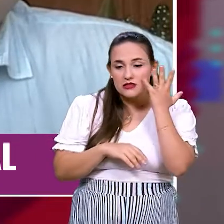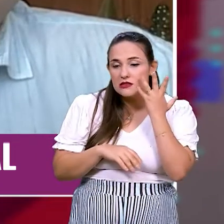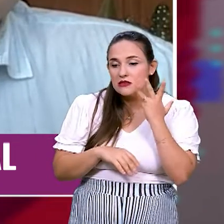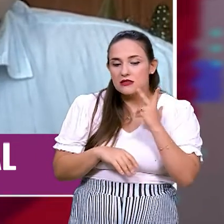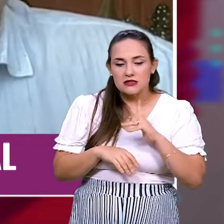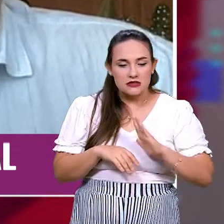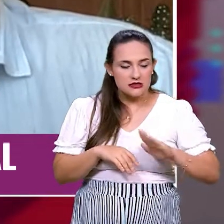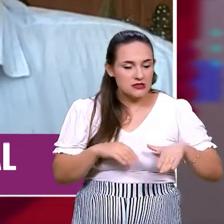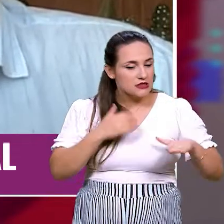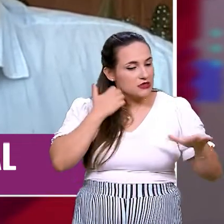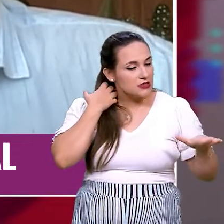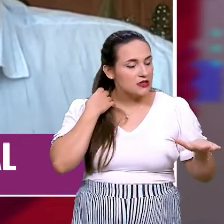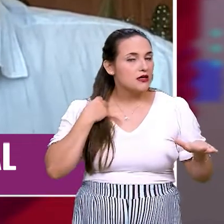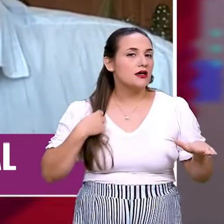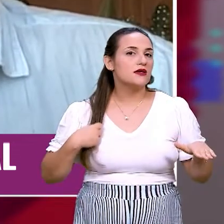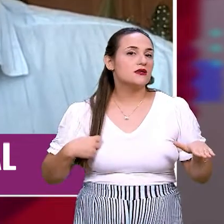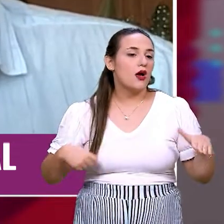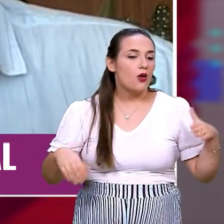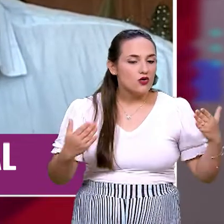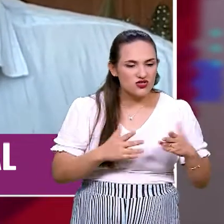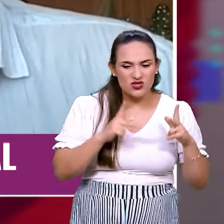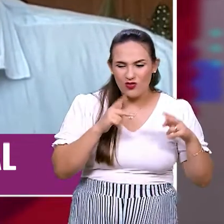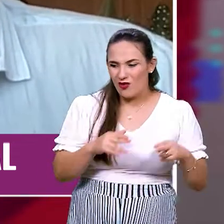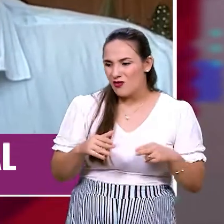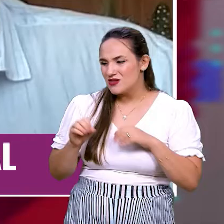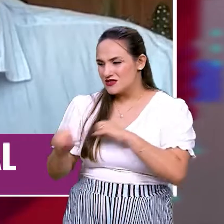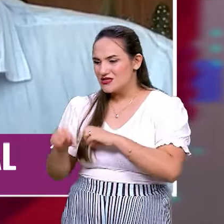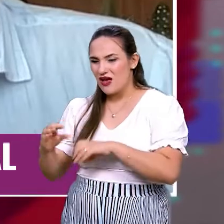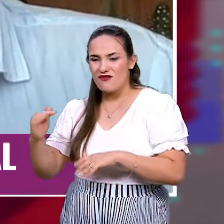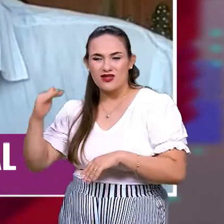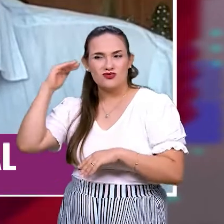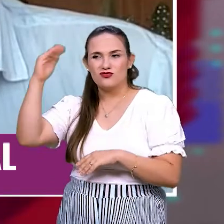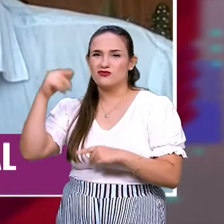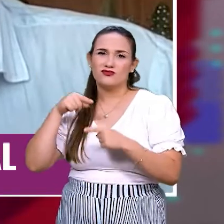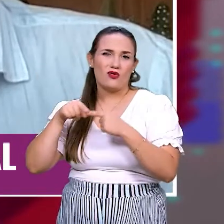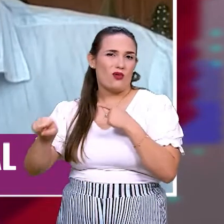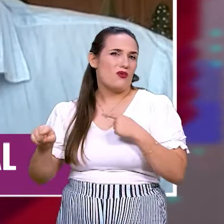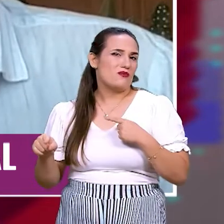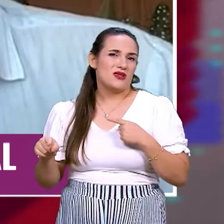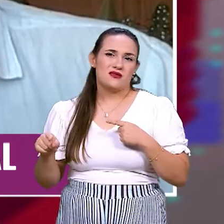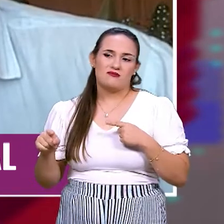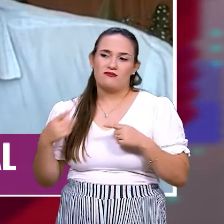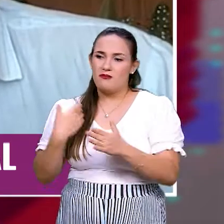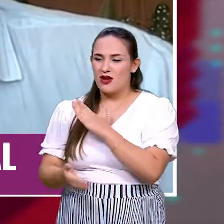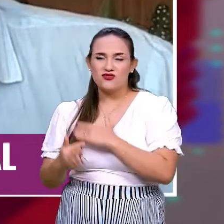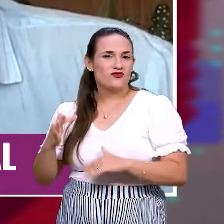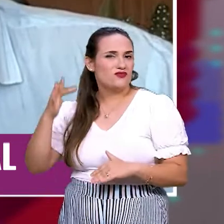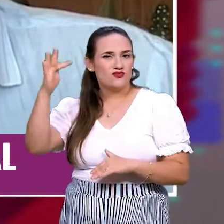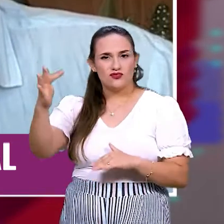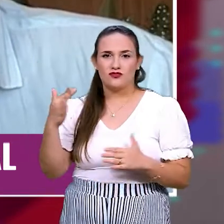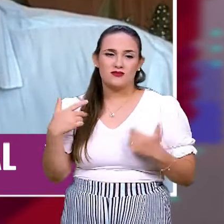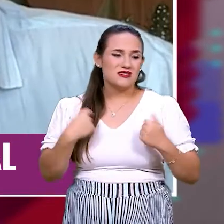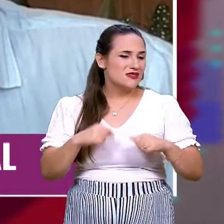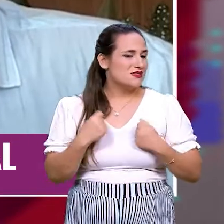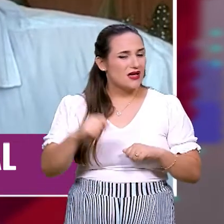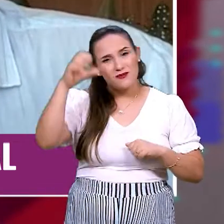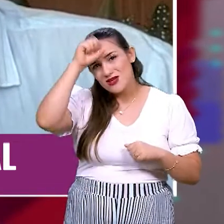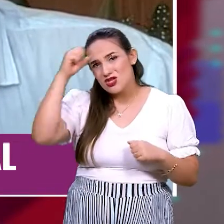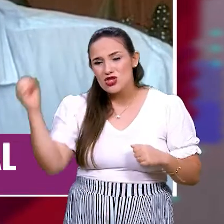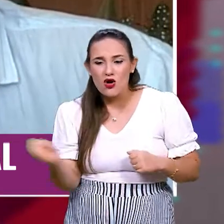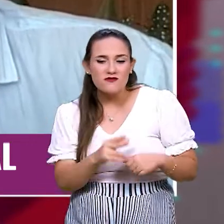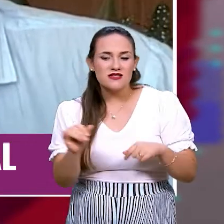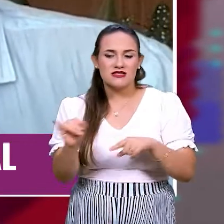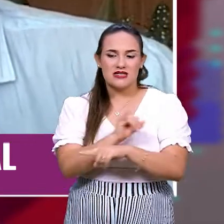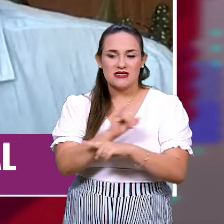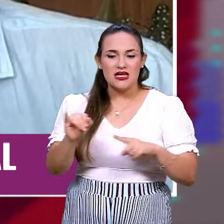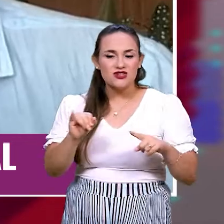hoje como a gente ensinava ontem, a gente está roubando o amanhã delas. Então, a gente precisa, sim, aprender outras formas de